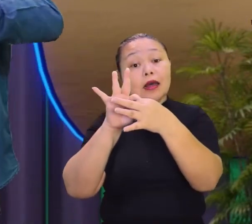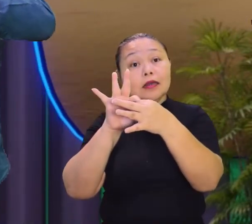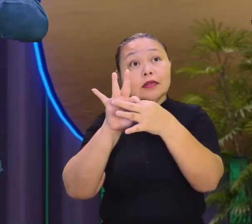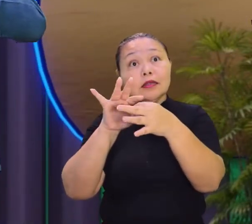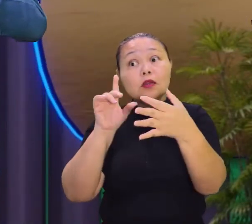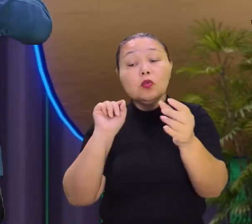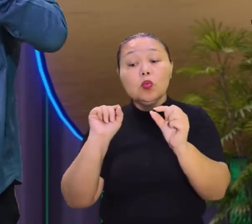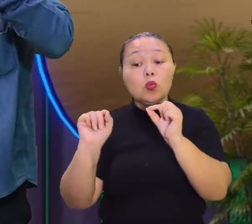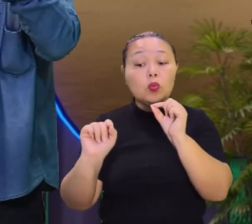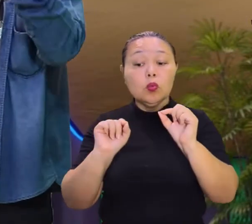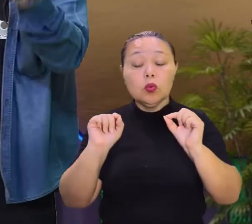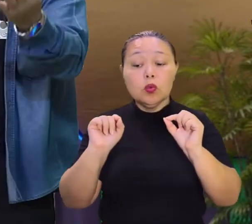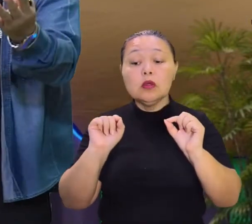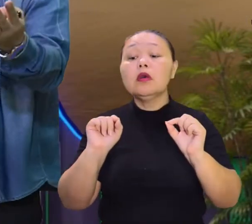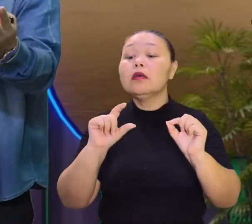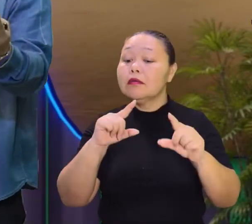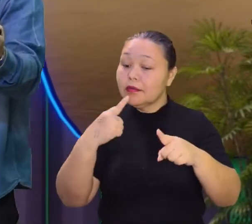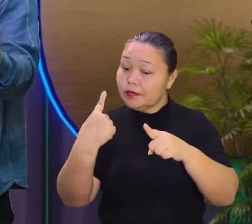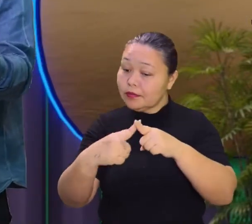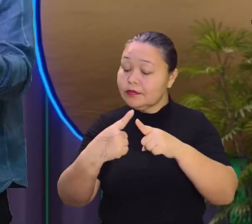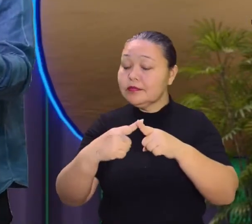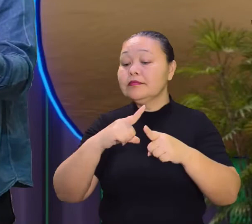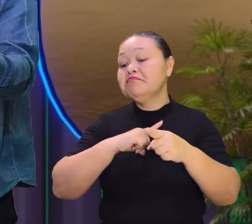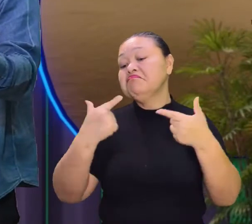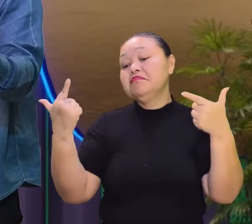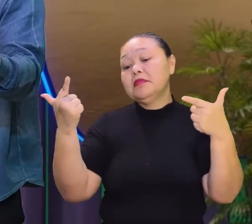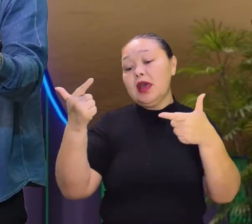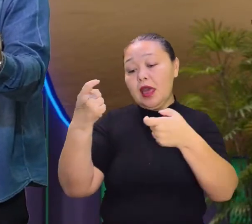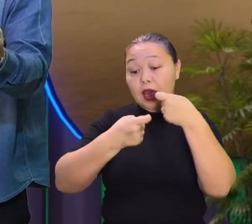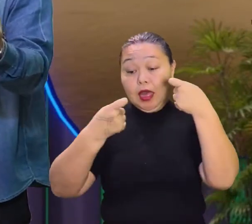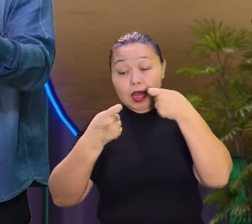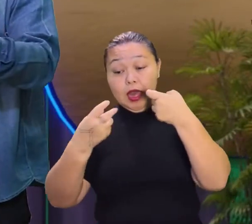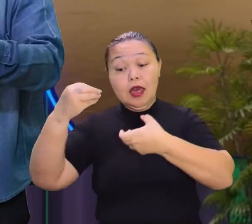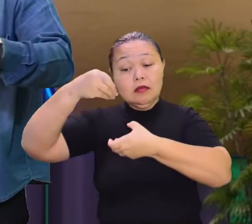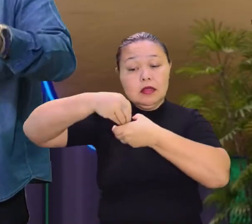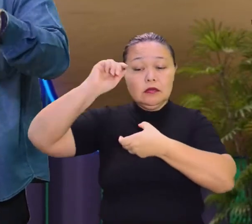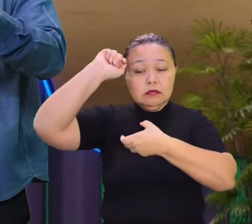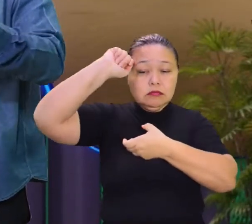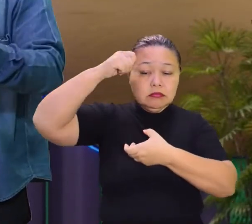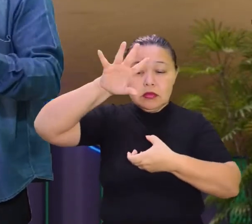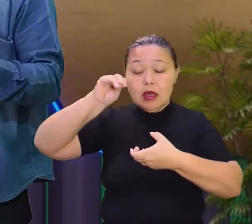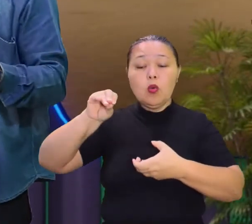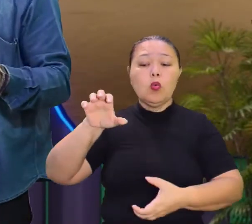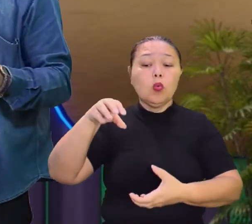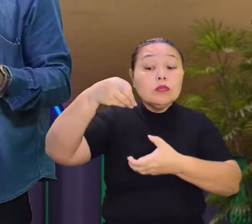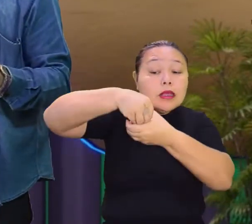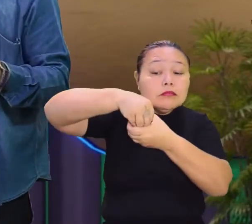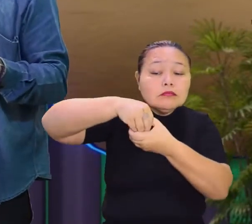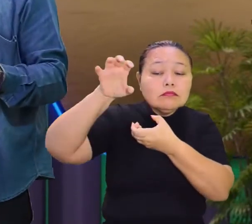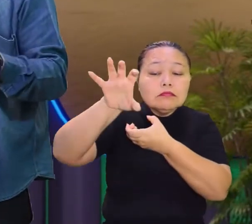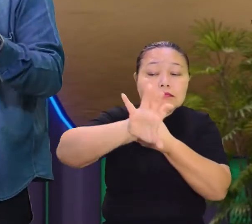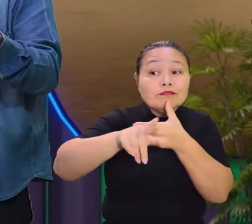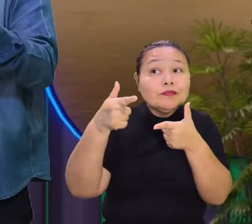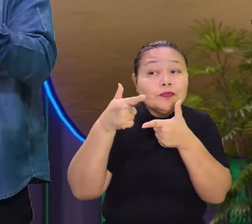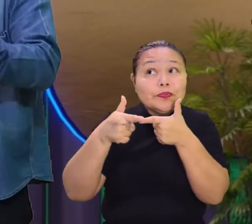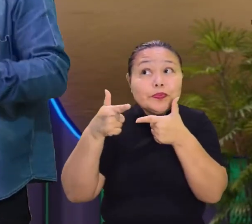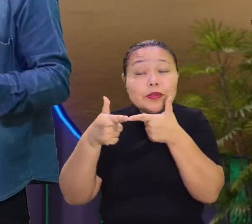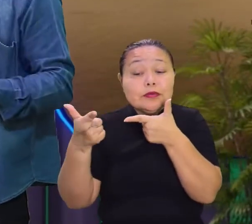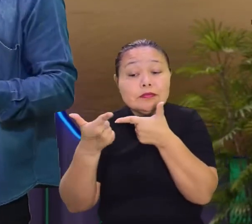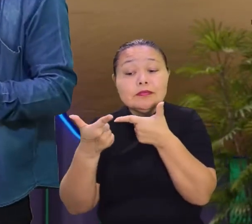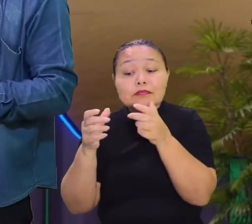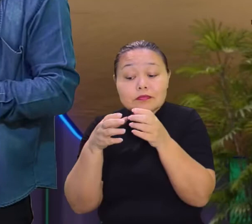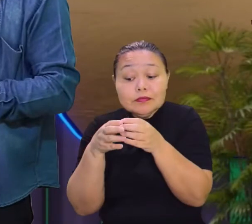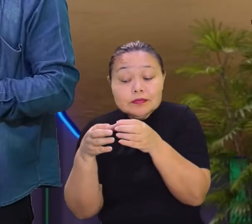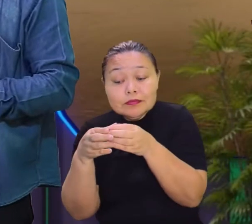momentos de muita guerra ali na África. É isso, Rogério? Muitos lugares ali com problema de guerras tribais